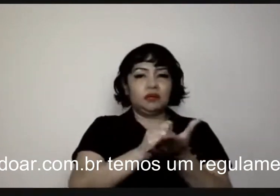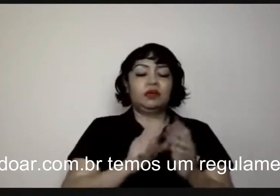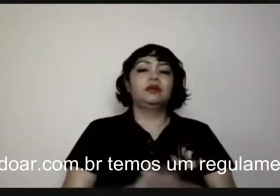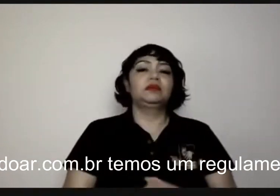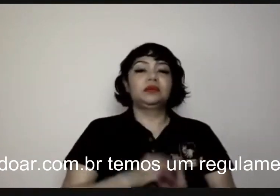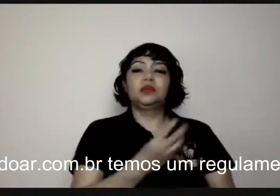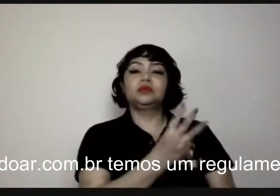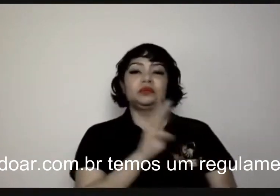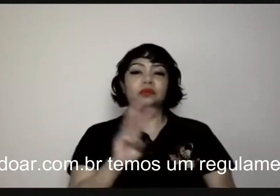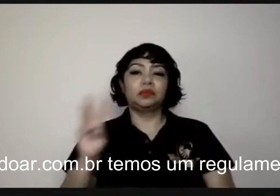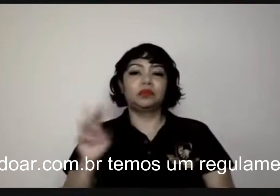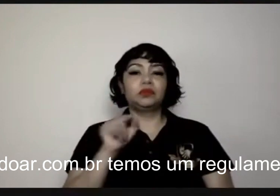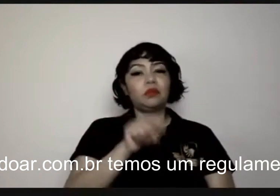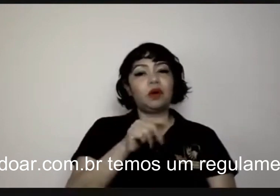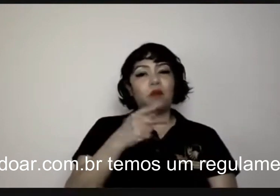site